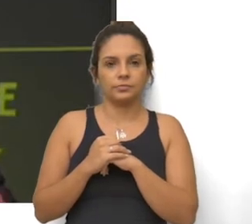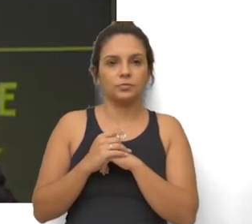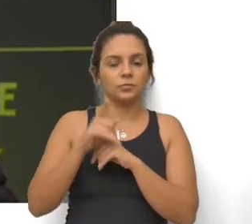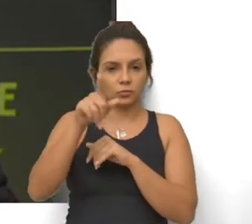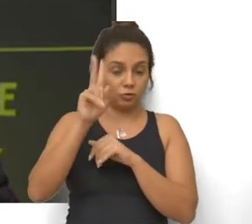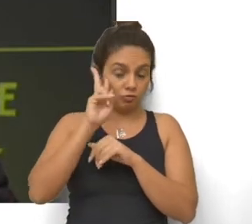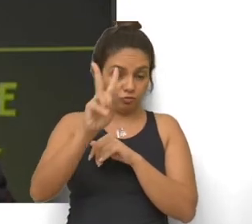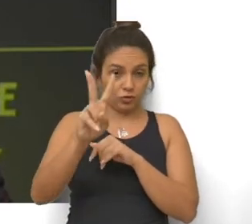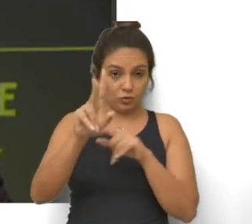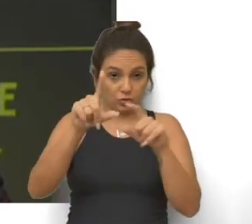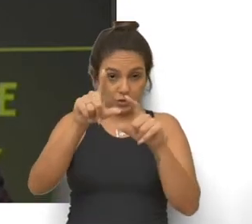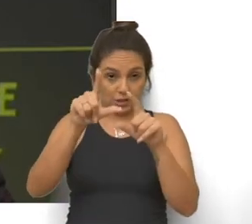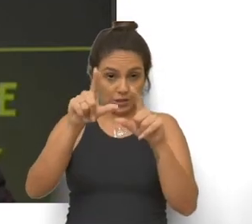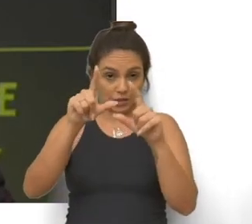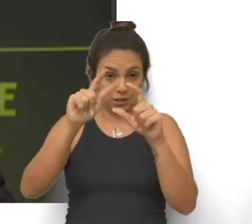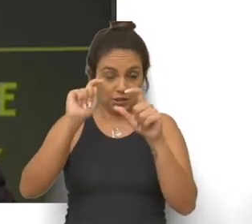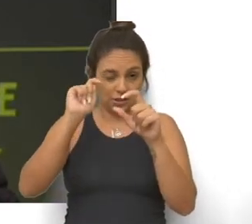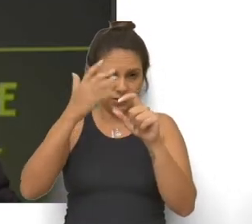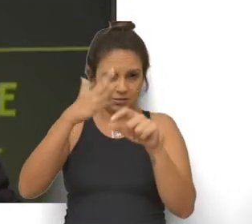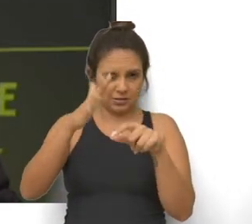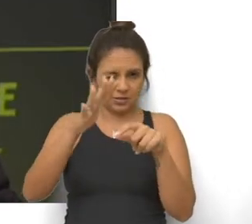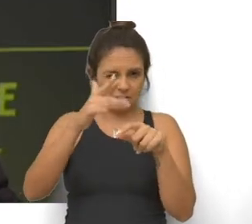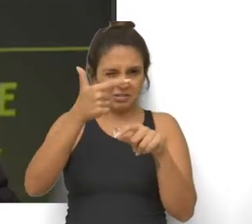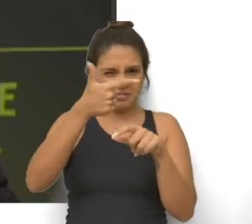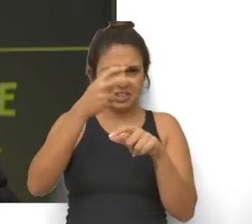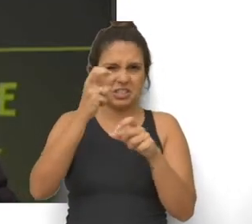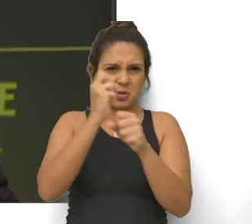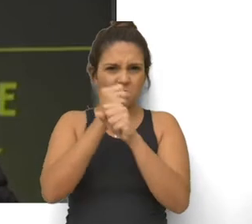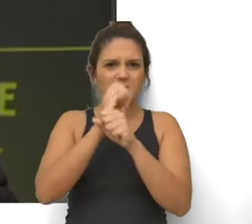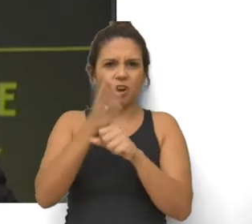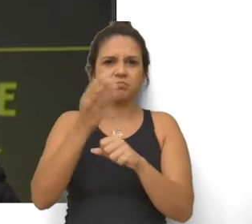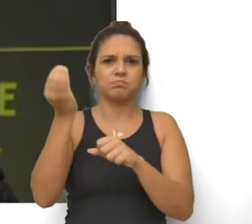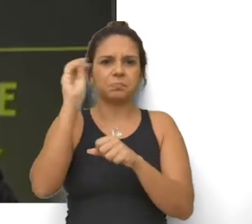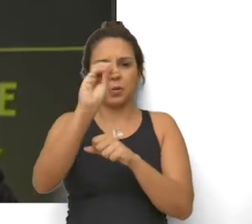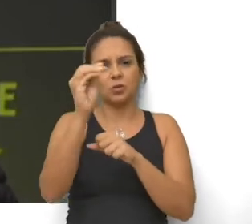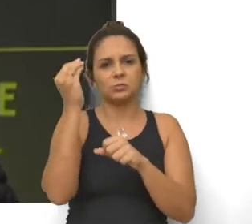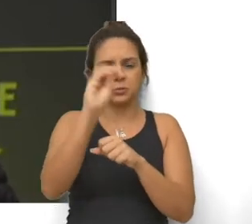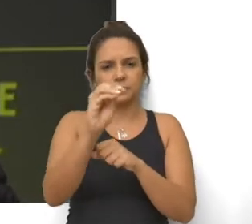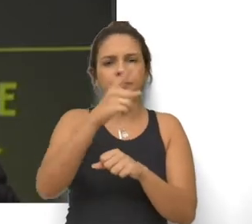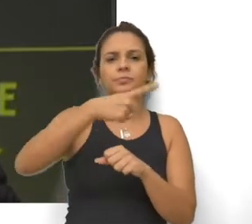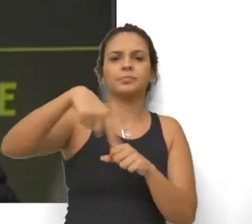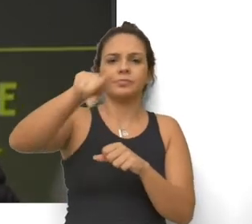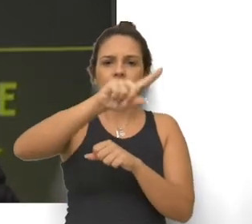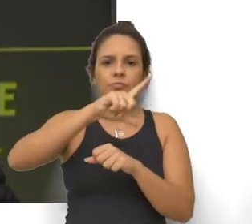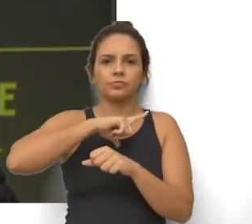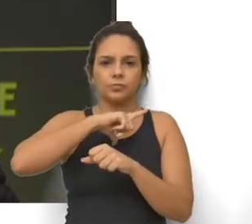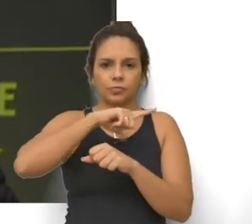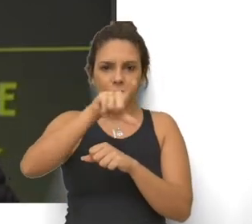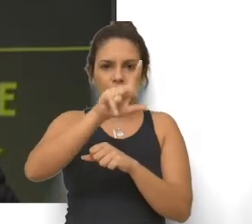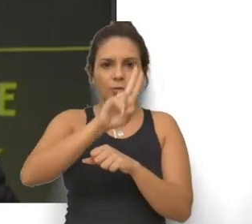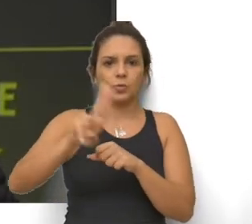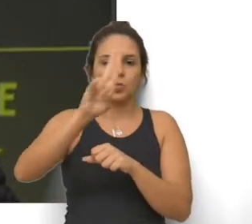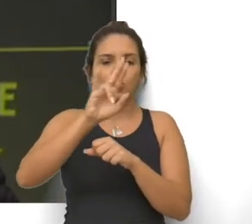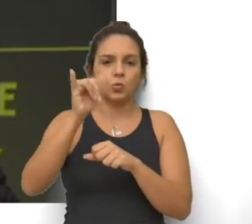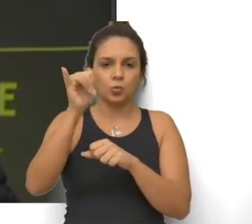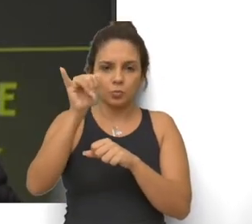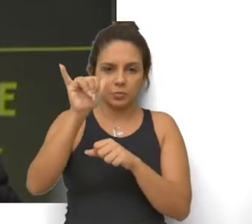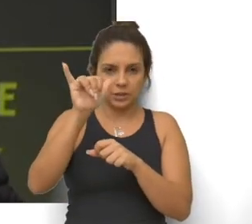Transmite os programas gravados já há cerca de 25 anos, inclusive vocês que estão aí nessa plataforma do